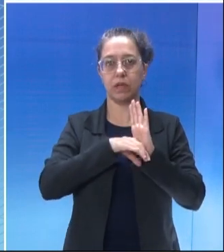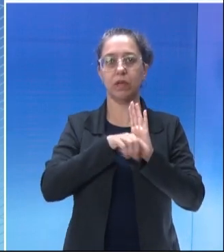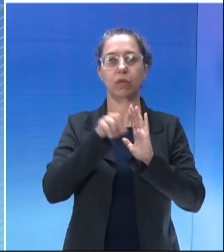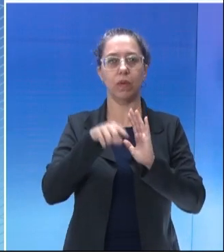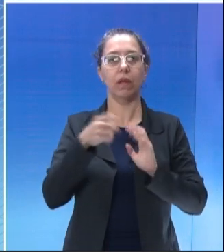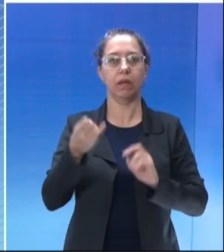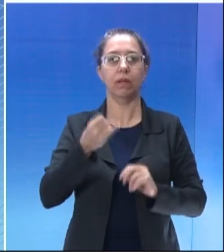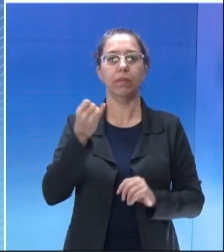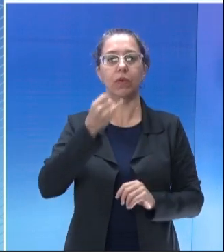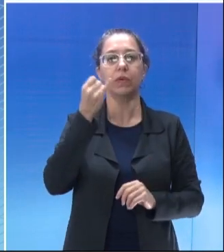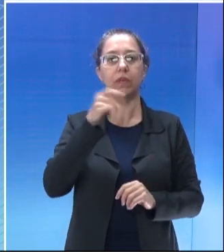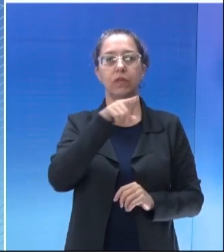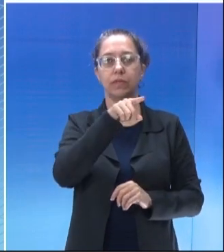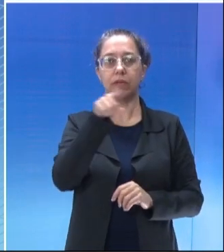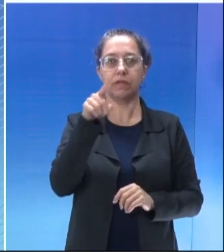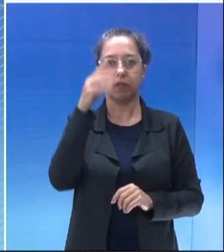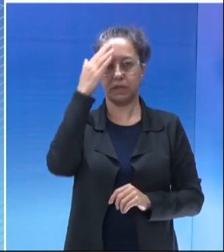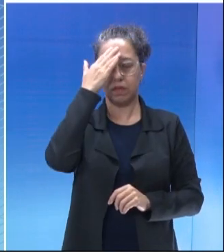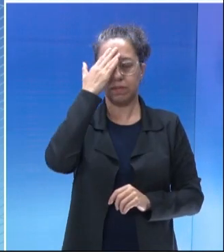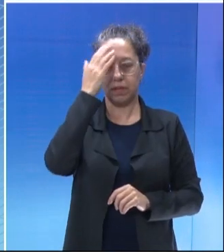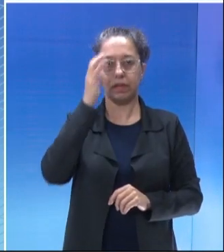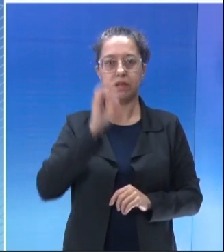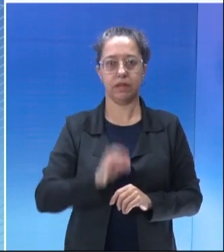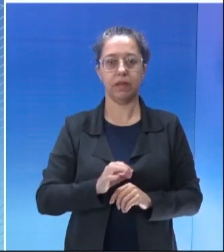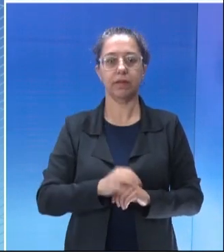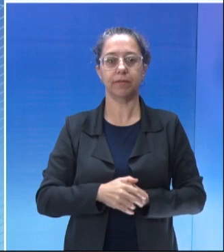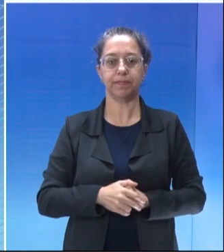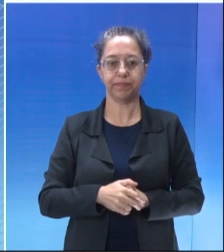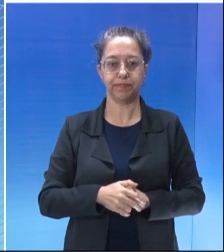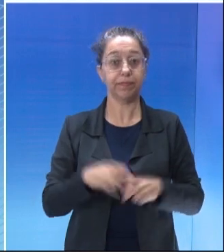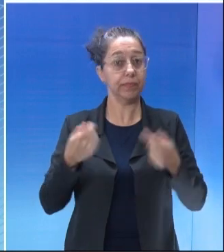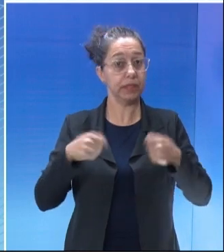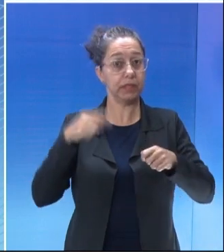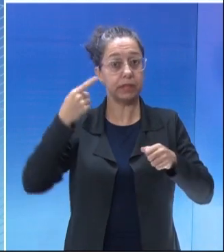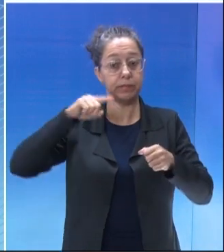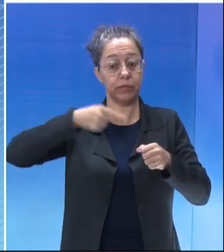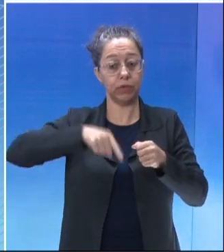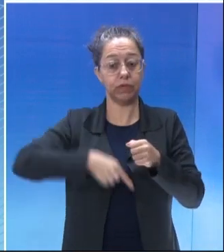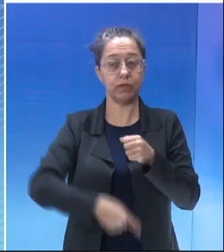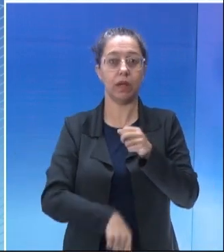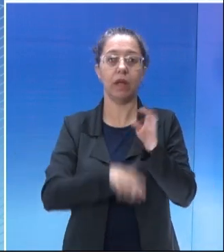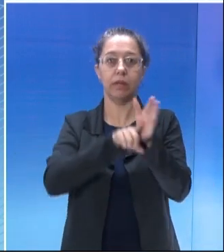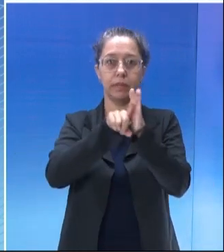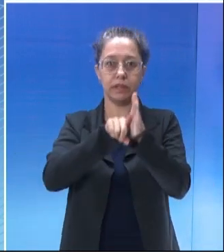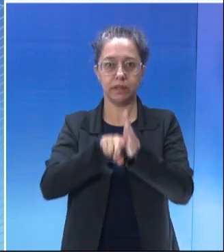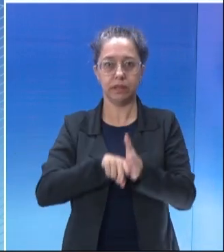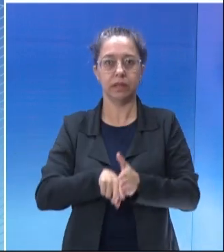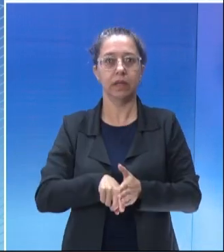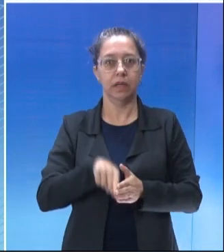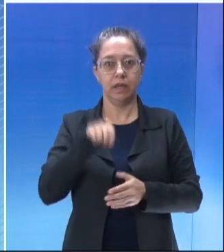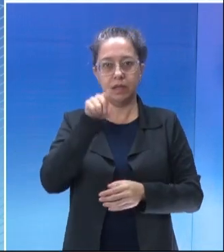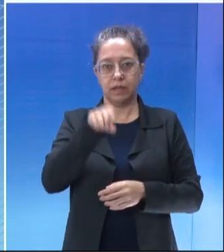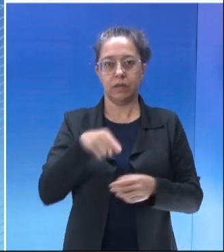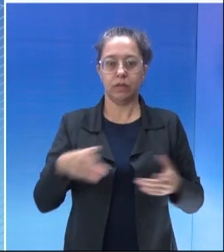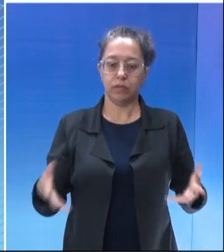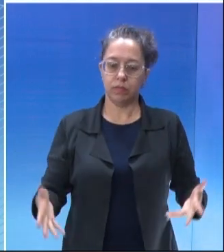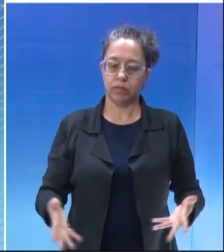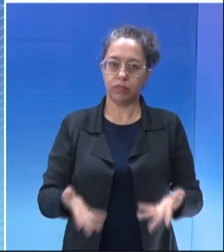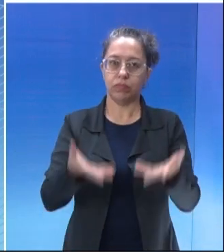uma coisa bem interessante, é um assunto que tem que ser mais pesquisado por vocês, mais